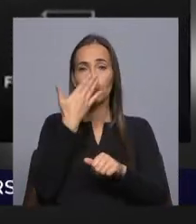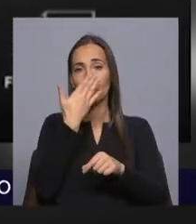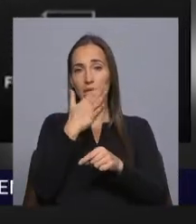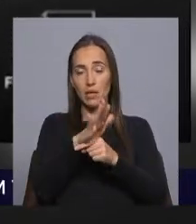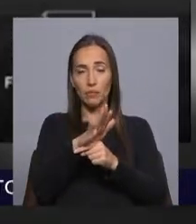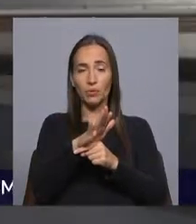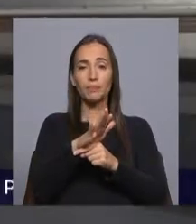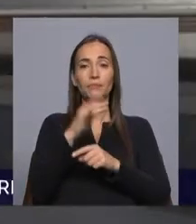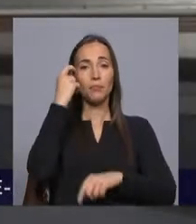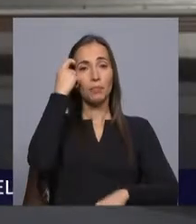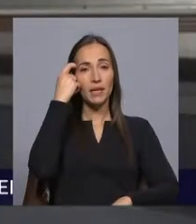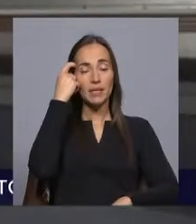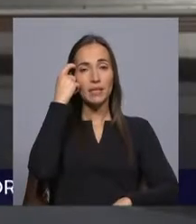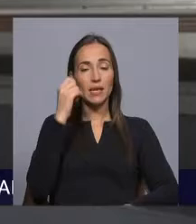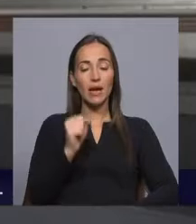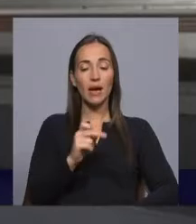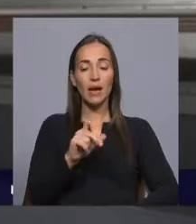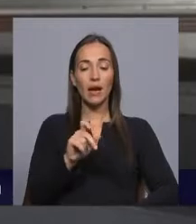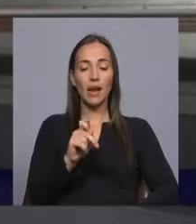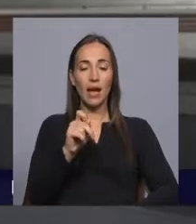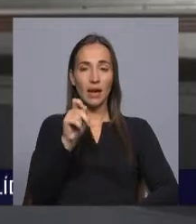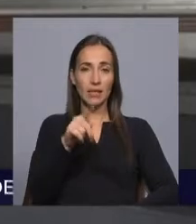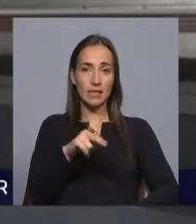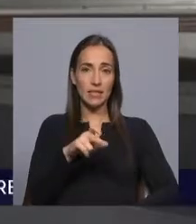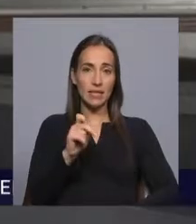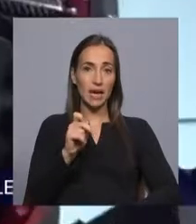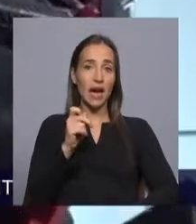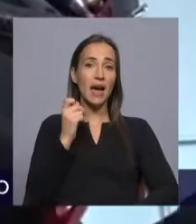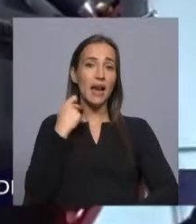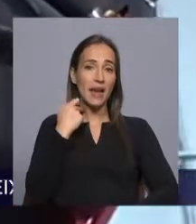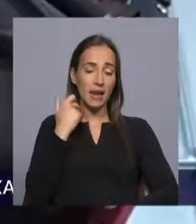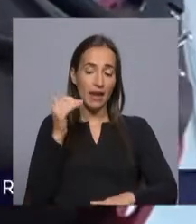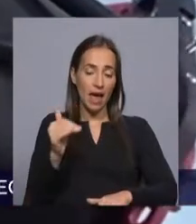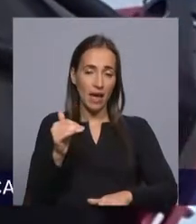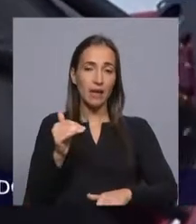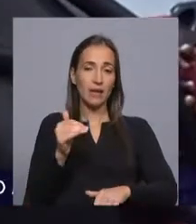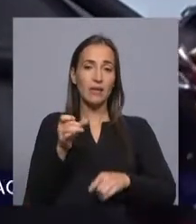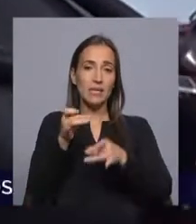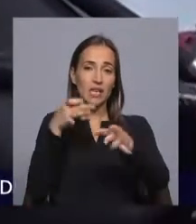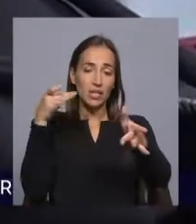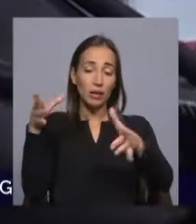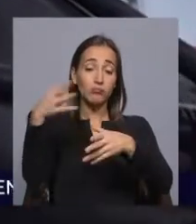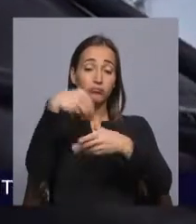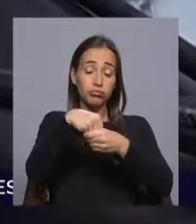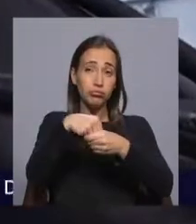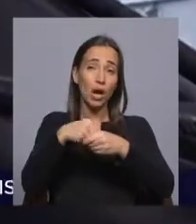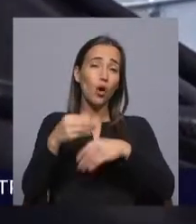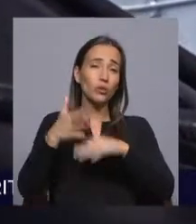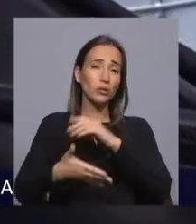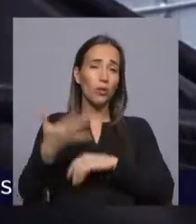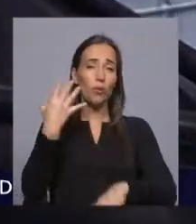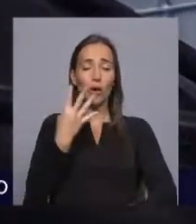que a própria galáxia anã de Sagitário terá sido incorporada na Via Láctea há cerca de 4 a 5 mil milhões de anos